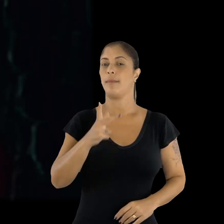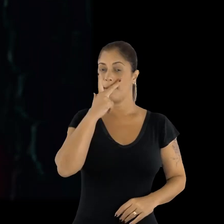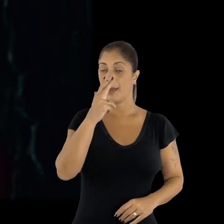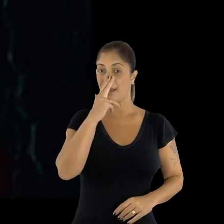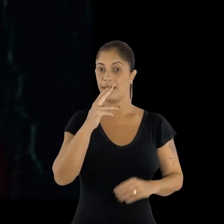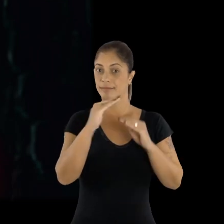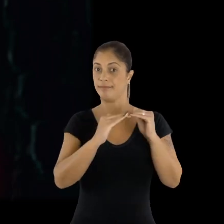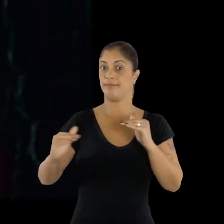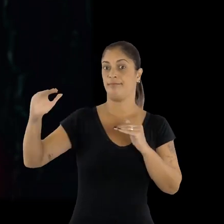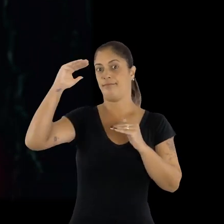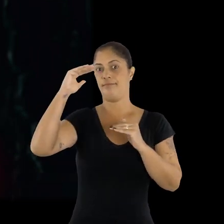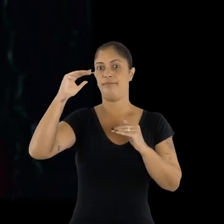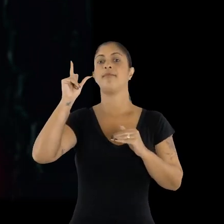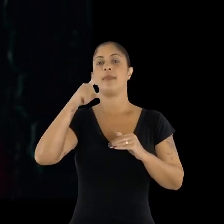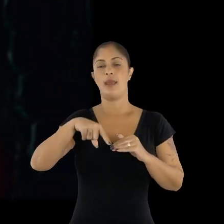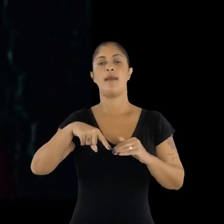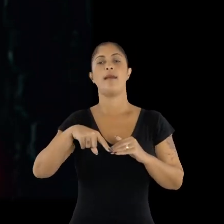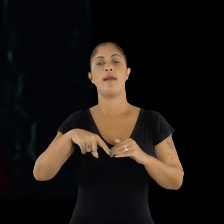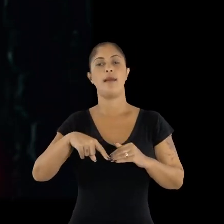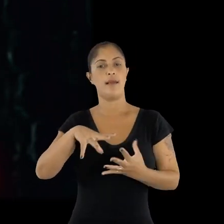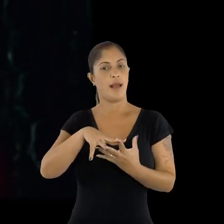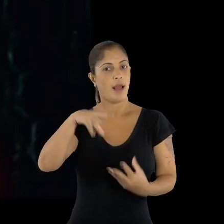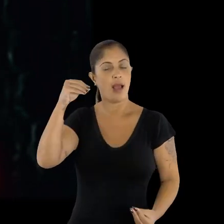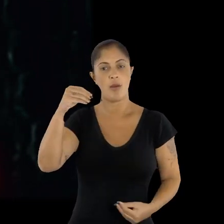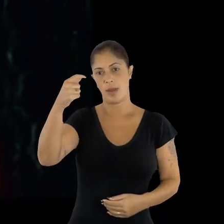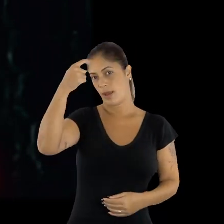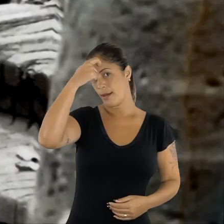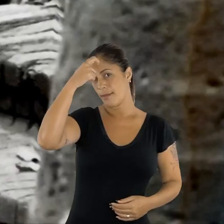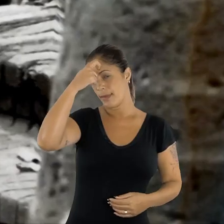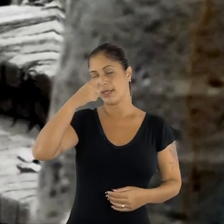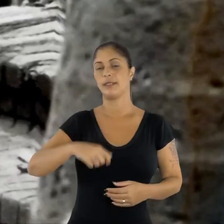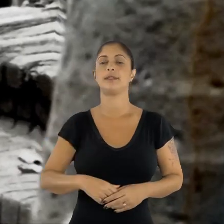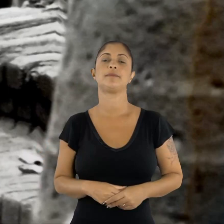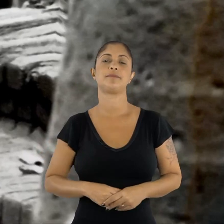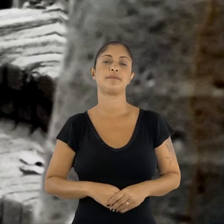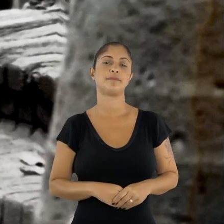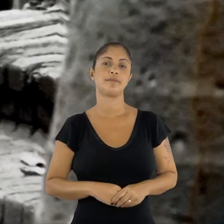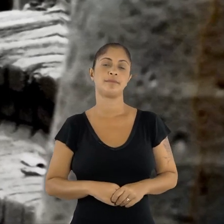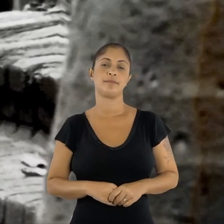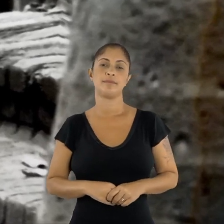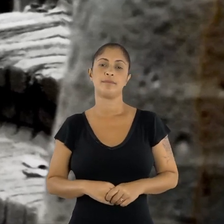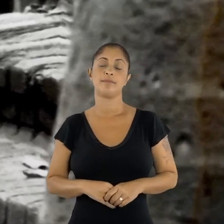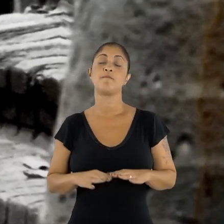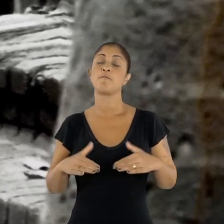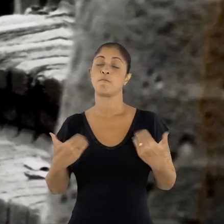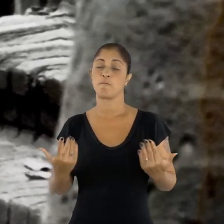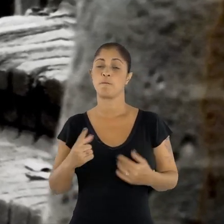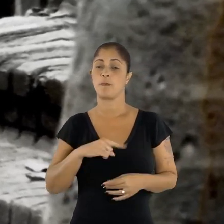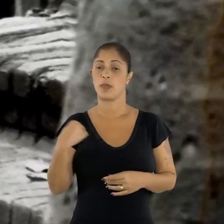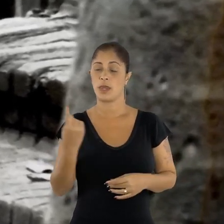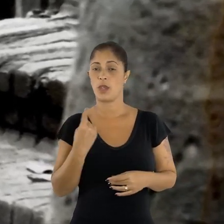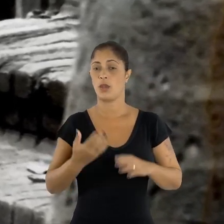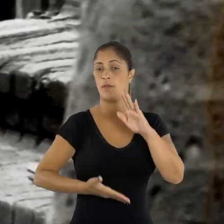cabelo, vem de baixo para cima, algo que tenha raiz na alma e na cabeça do povo brasileiro. Foto de Frei Beto jovem.